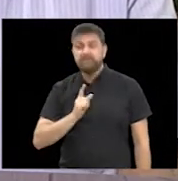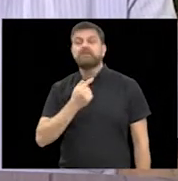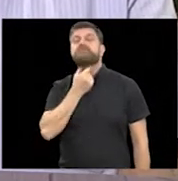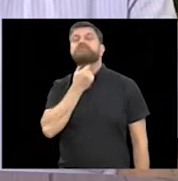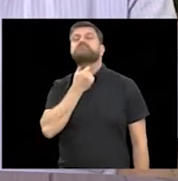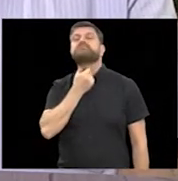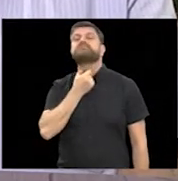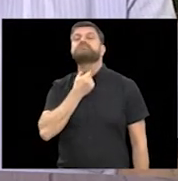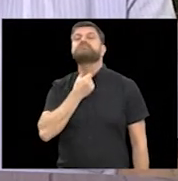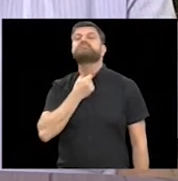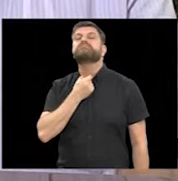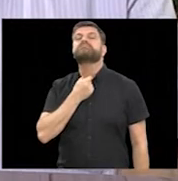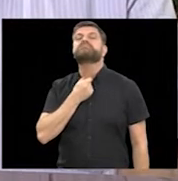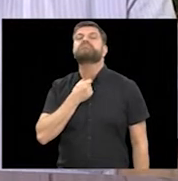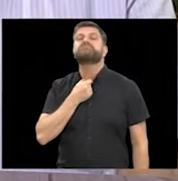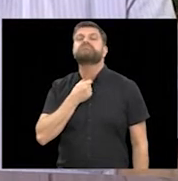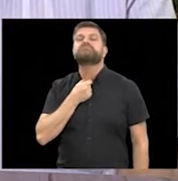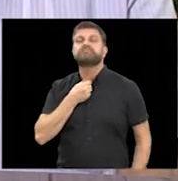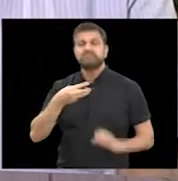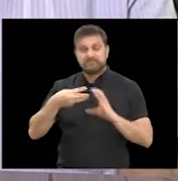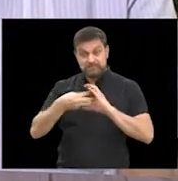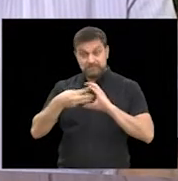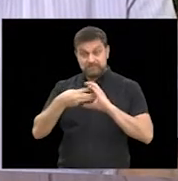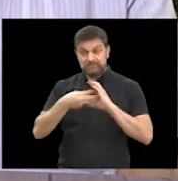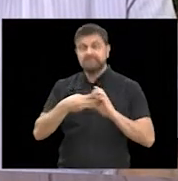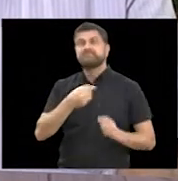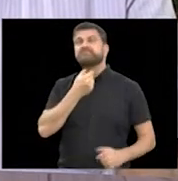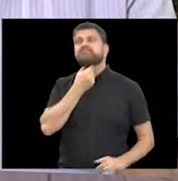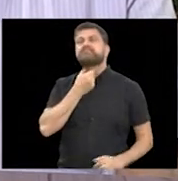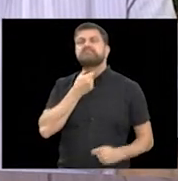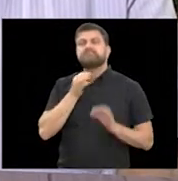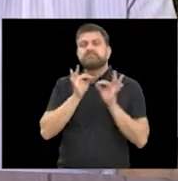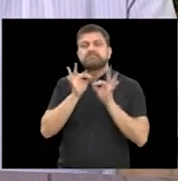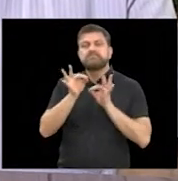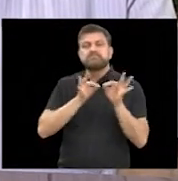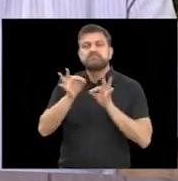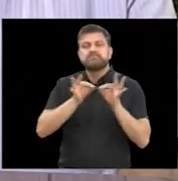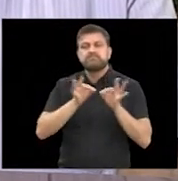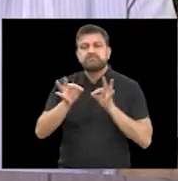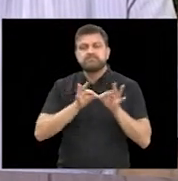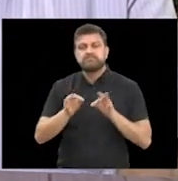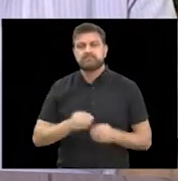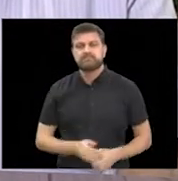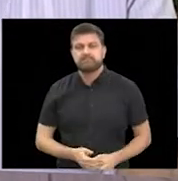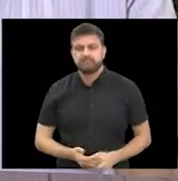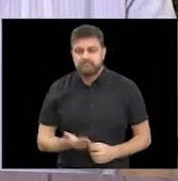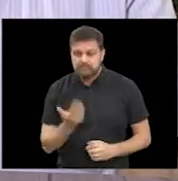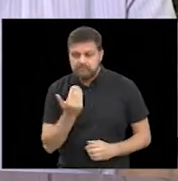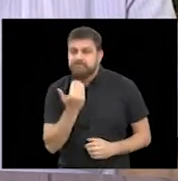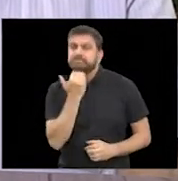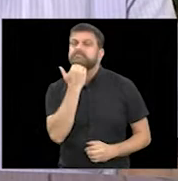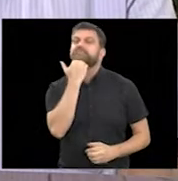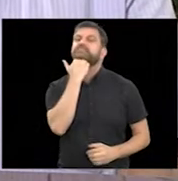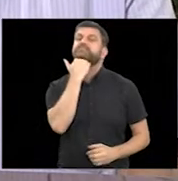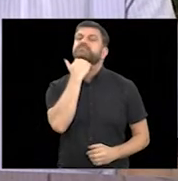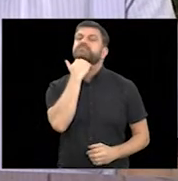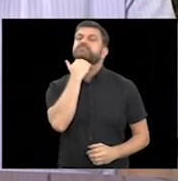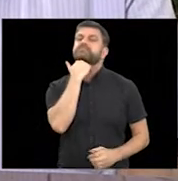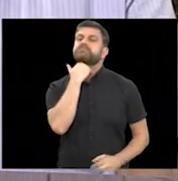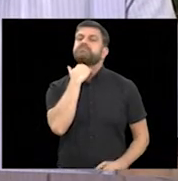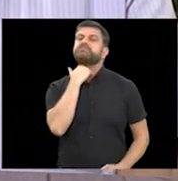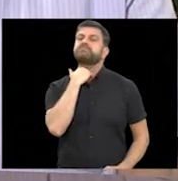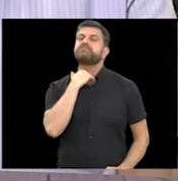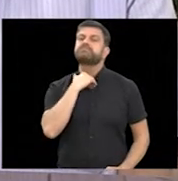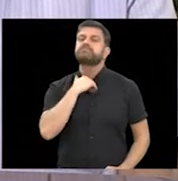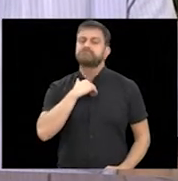tecido de revestimento interno, ele é preparado para uma solução mais alcalina.